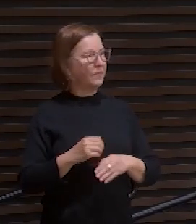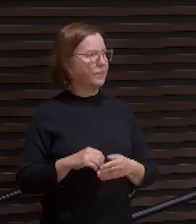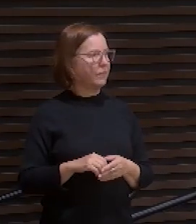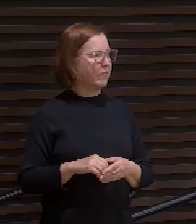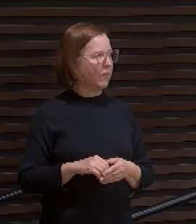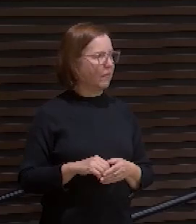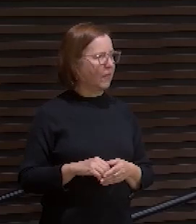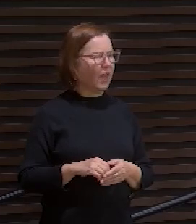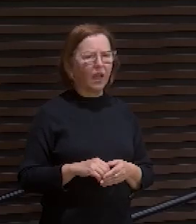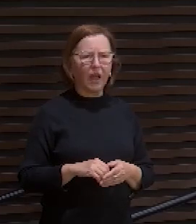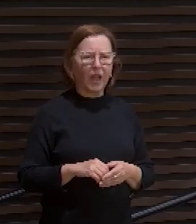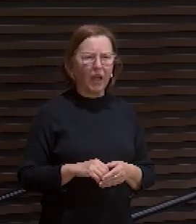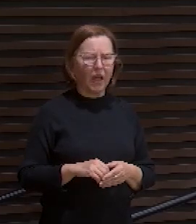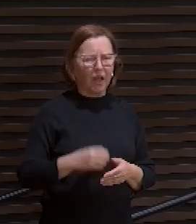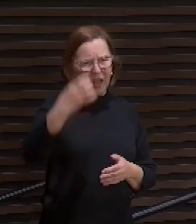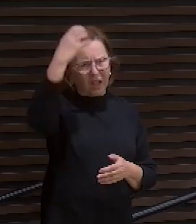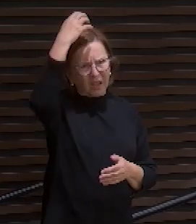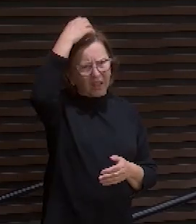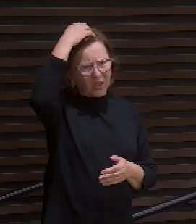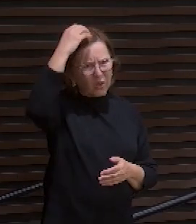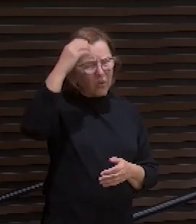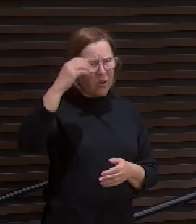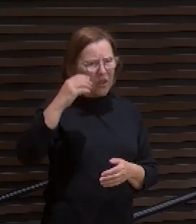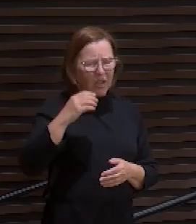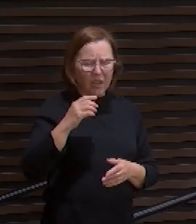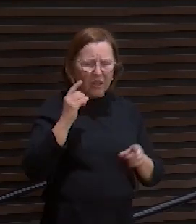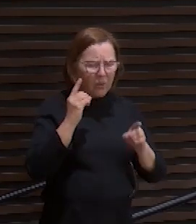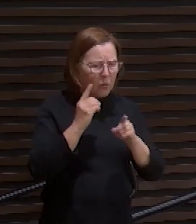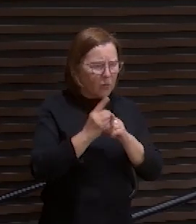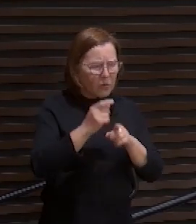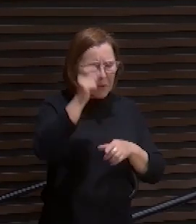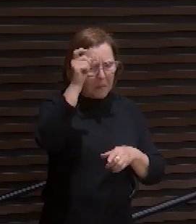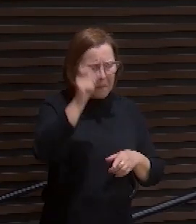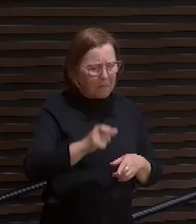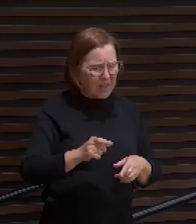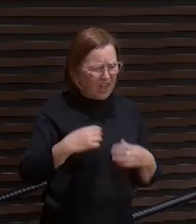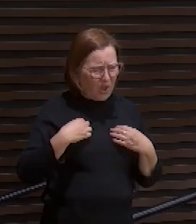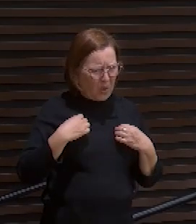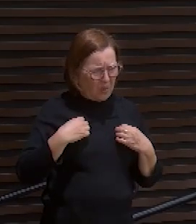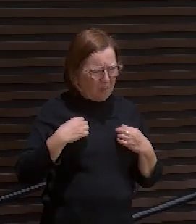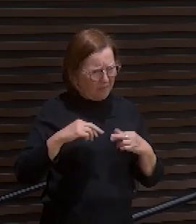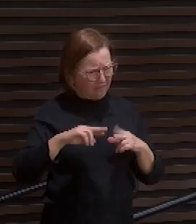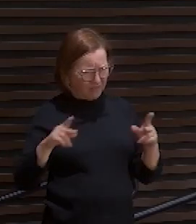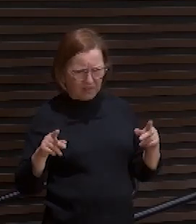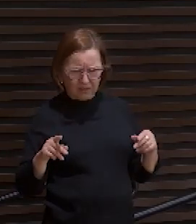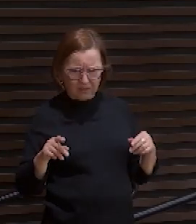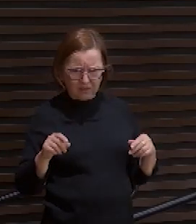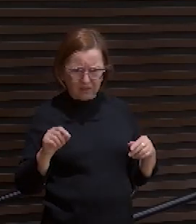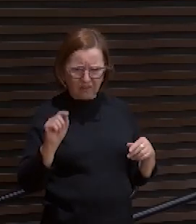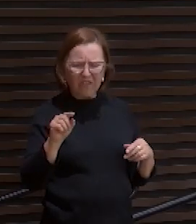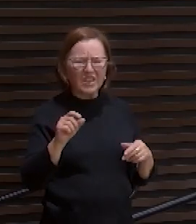da festa, encontrou um com roupa estranha, ele disse: ué, o que você está fazendo aqui?